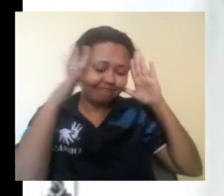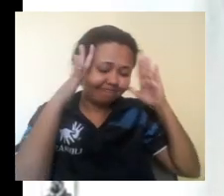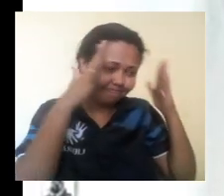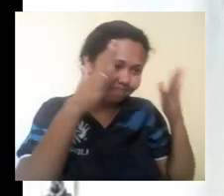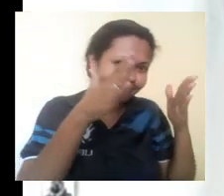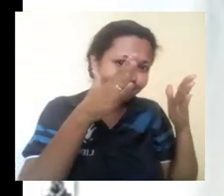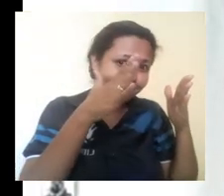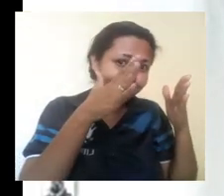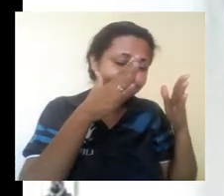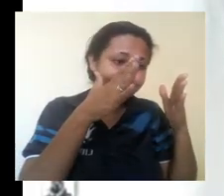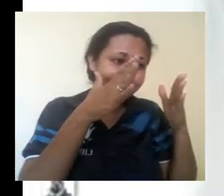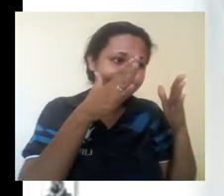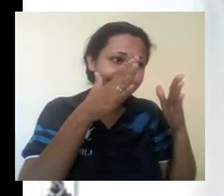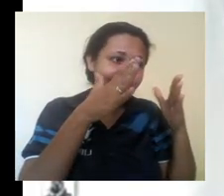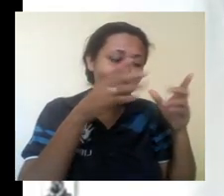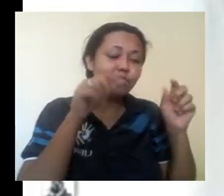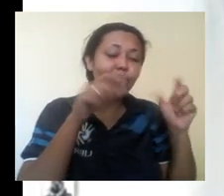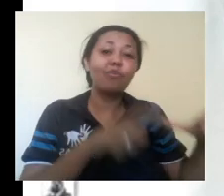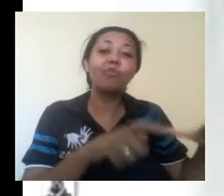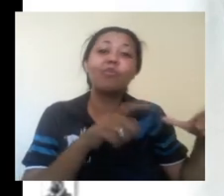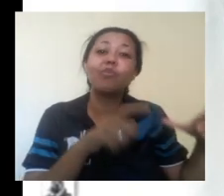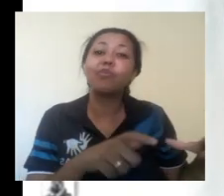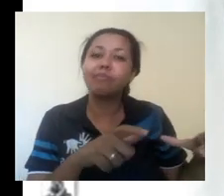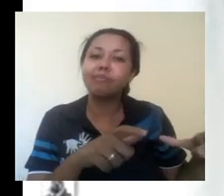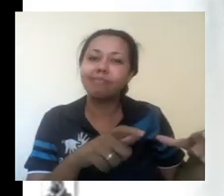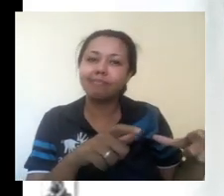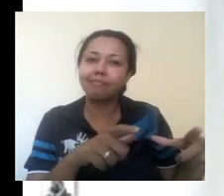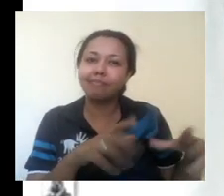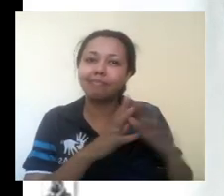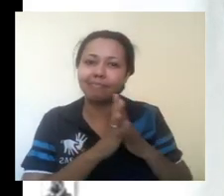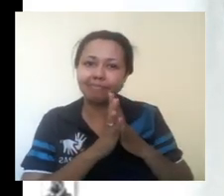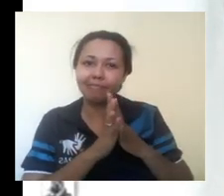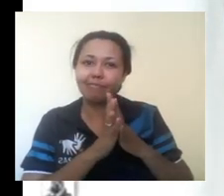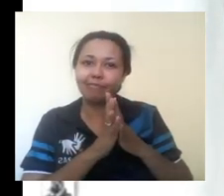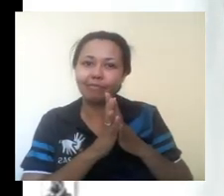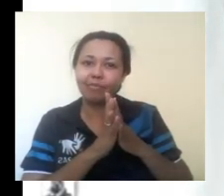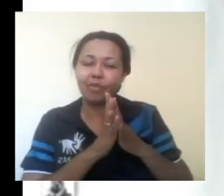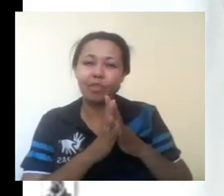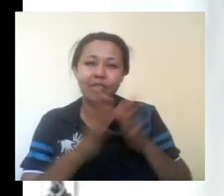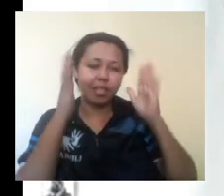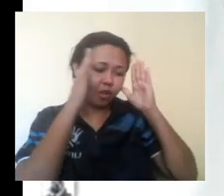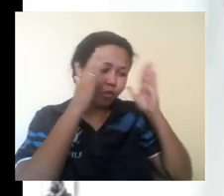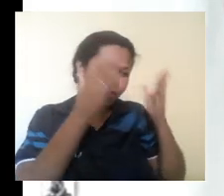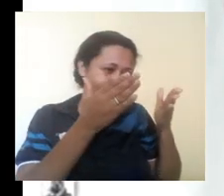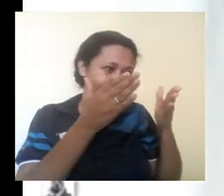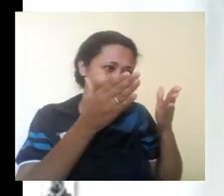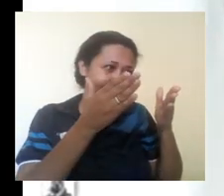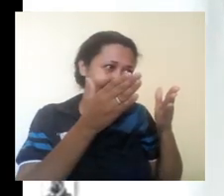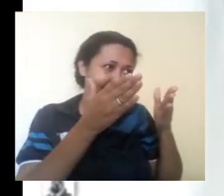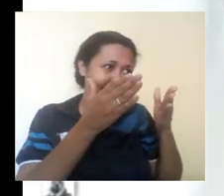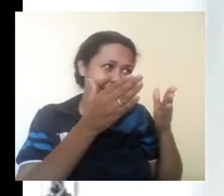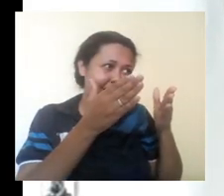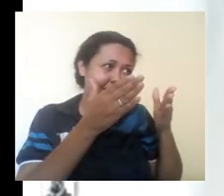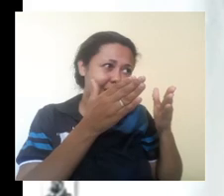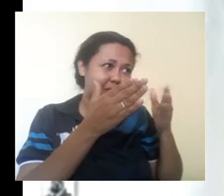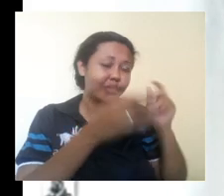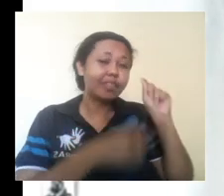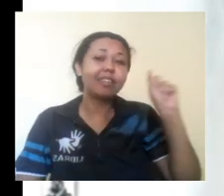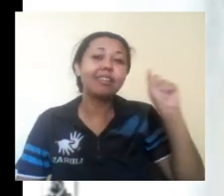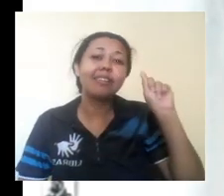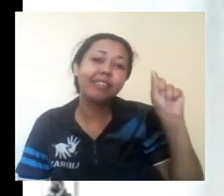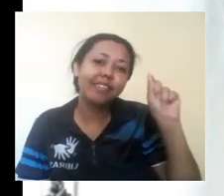Porque pensar é bom, mas quando a mente da gente está desordenada, quando a gente está acelerada, focando na coisa errada, isso nos